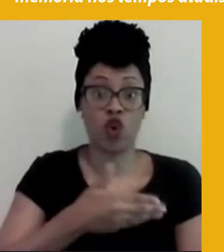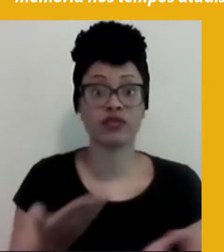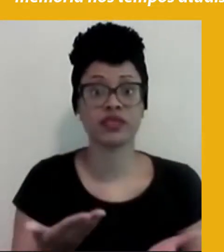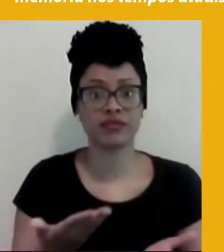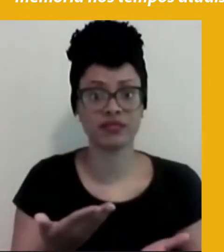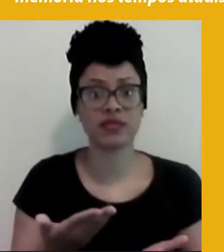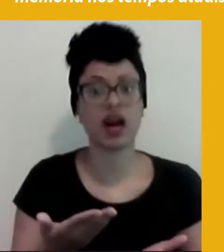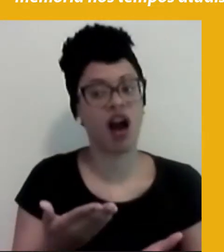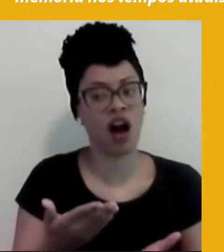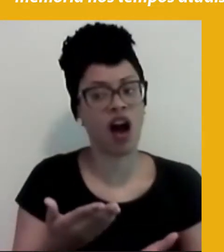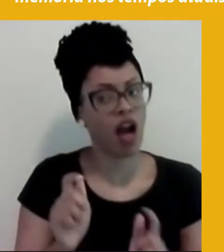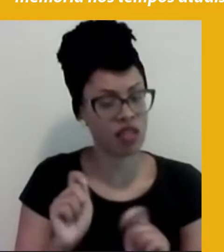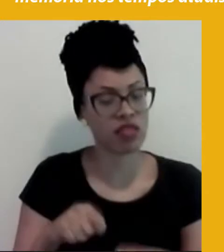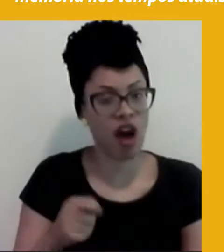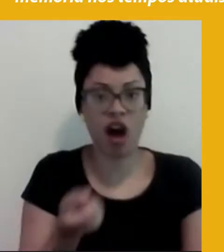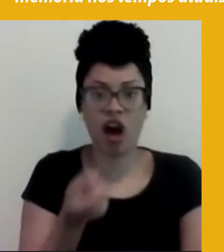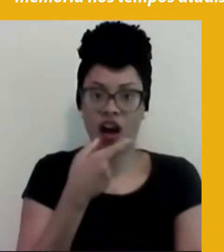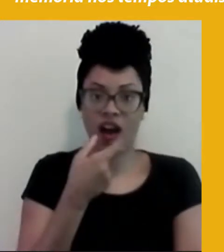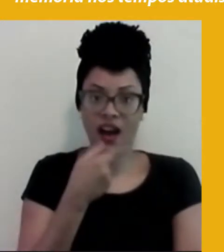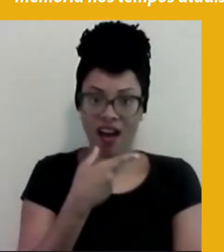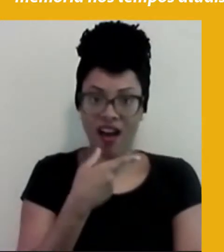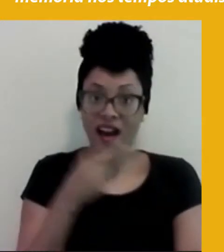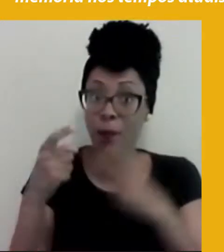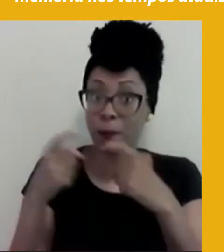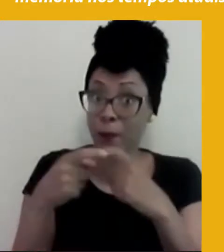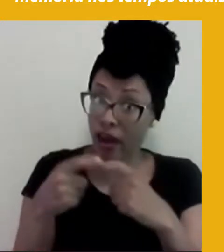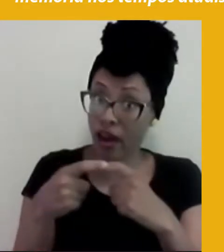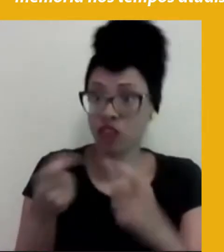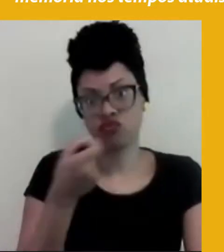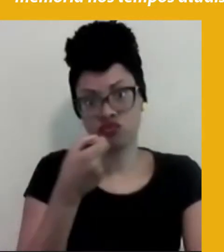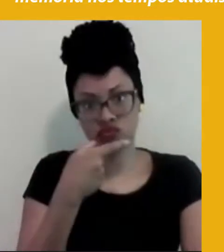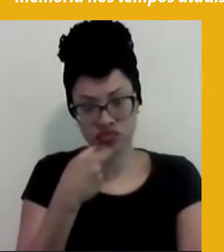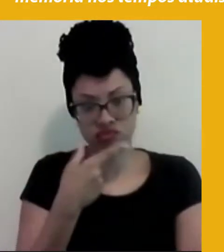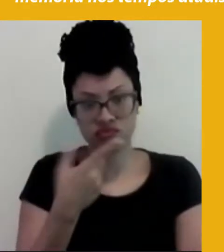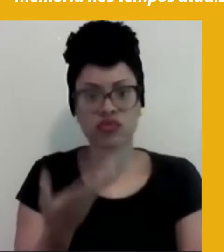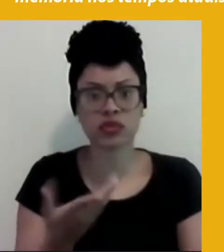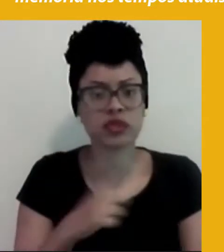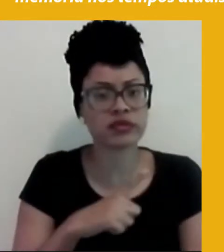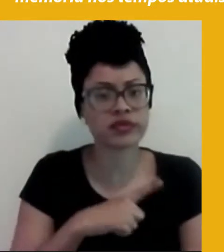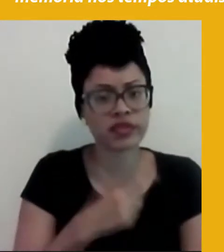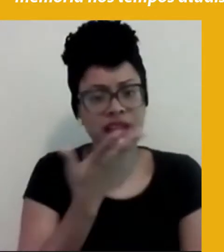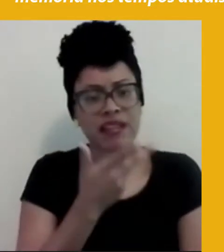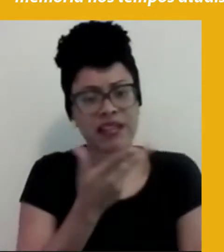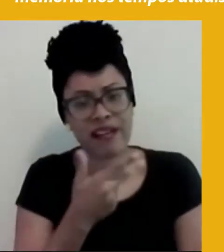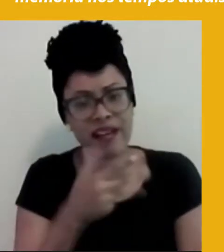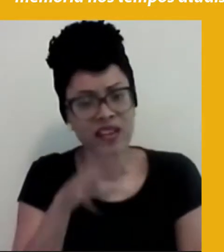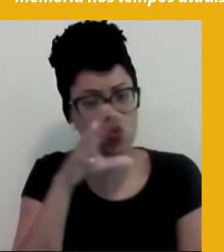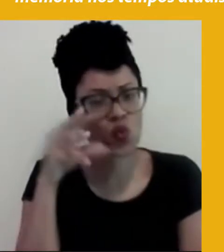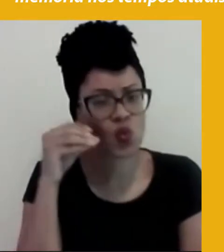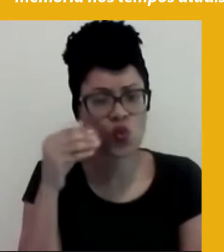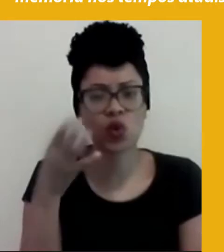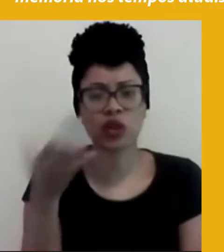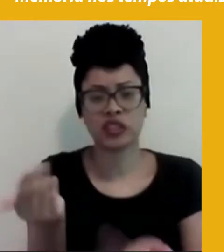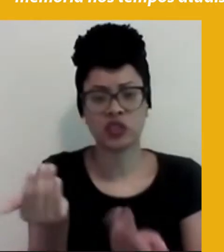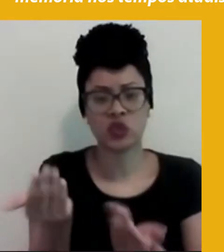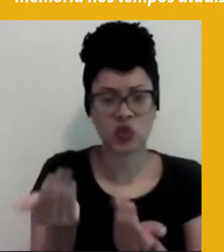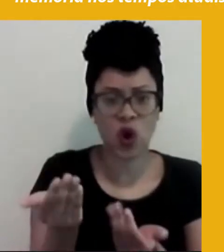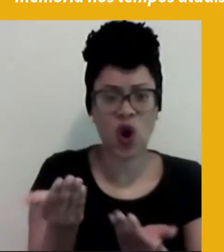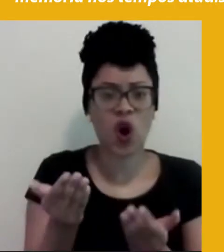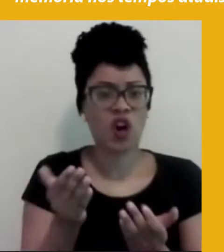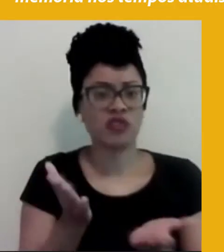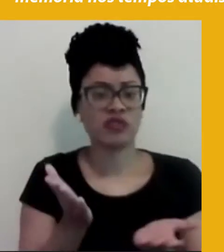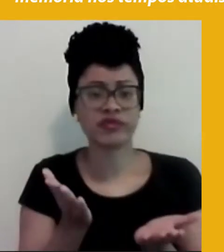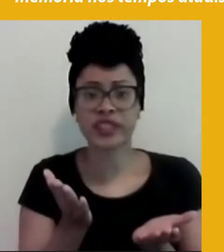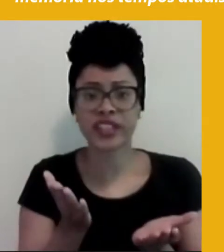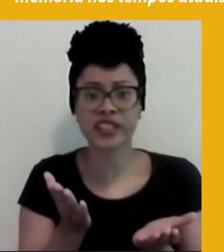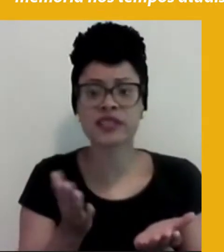pouco tudo isso de bom para as crianças e jovens do Brasil e muita porrada, muita polícia, muita